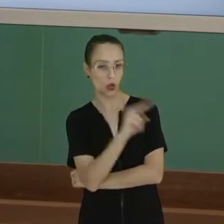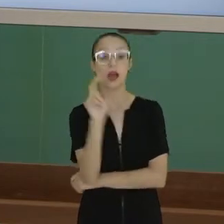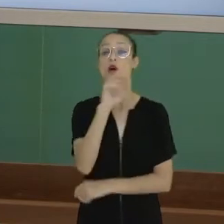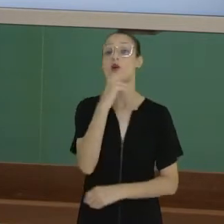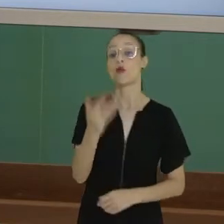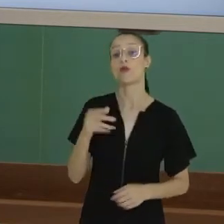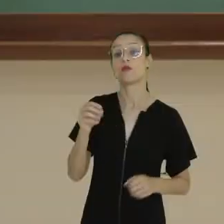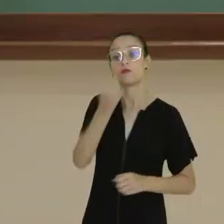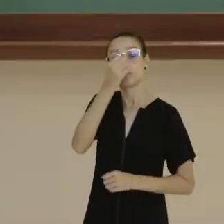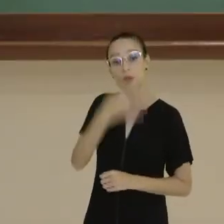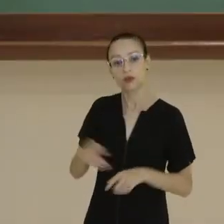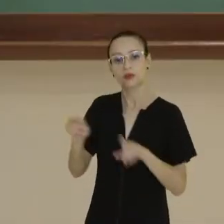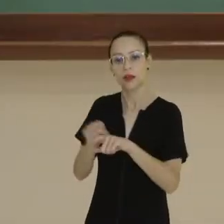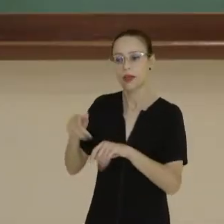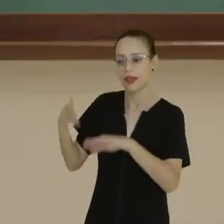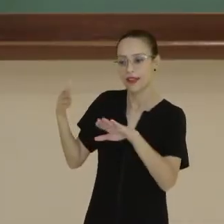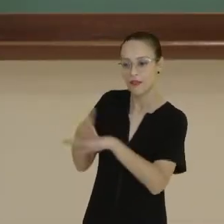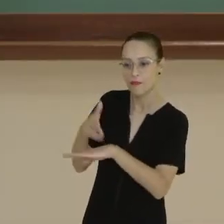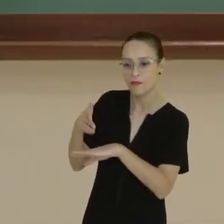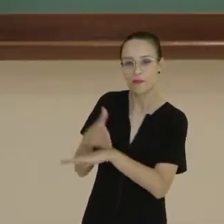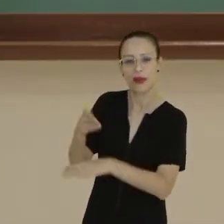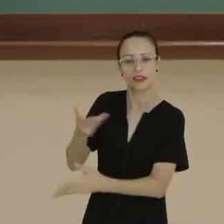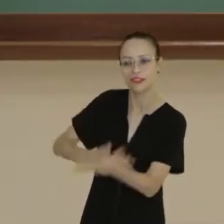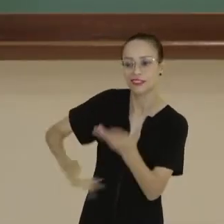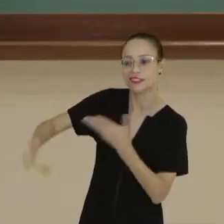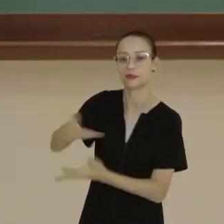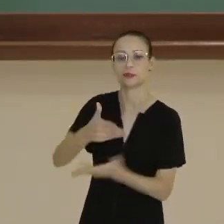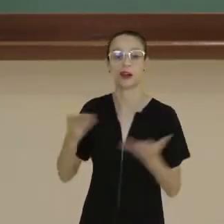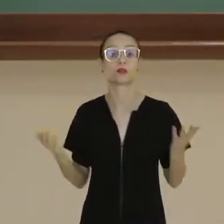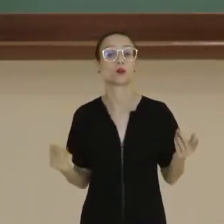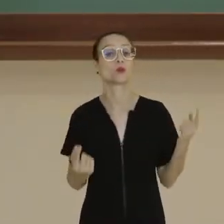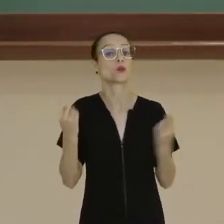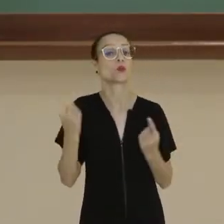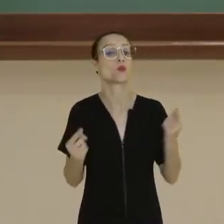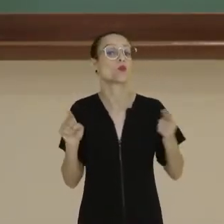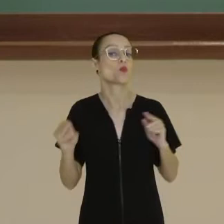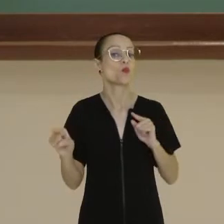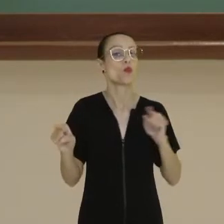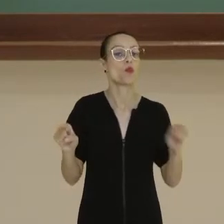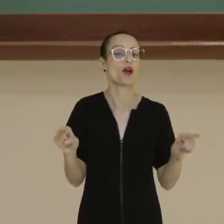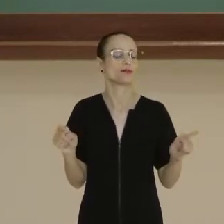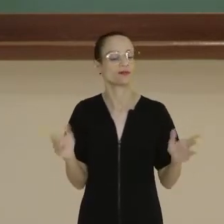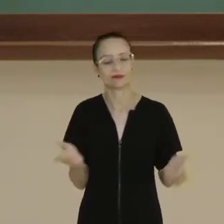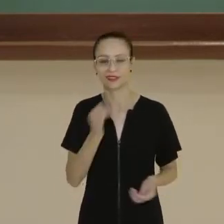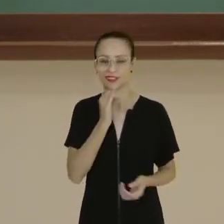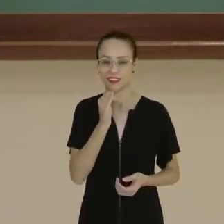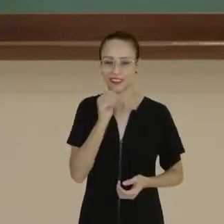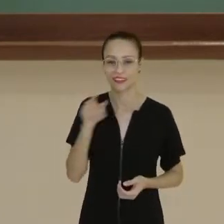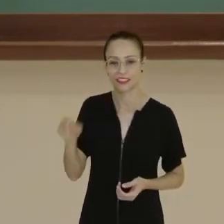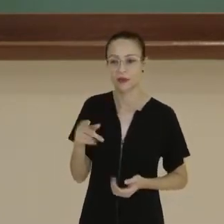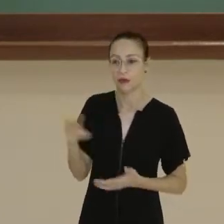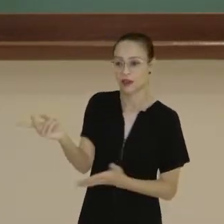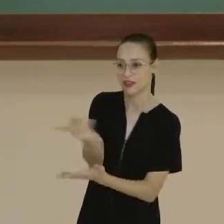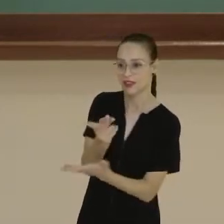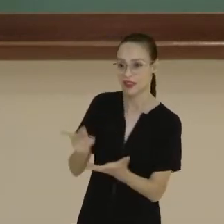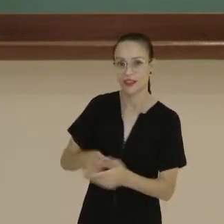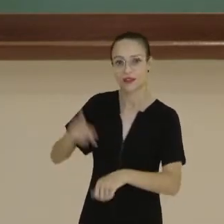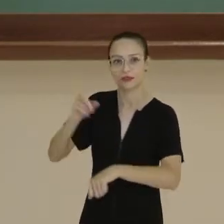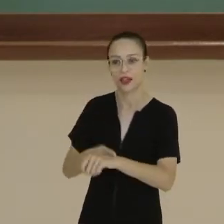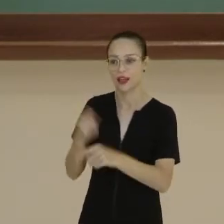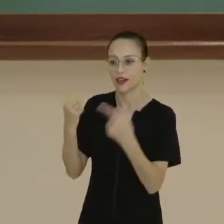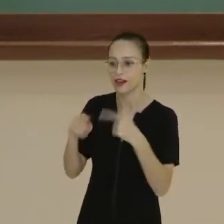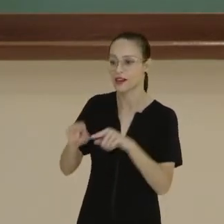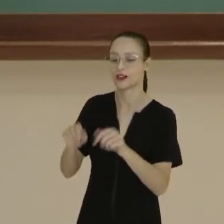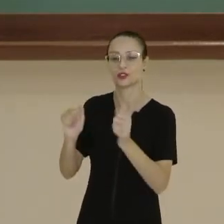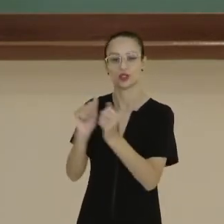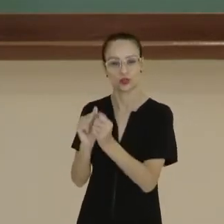né, pintura? Ou você acha mais legal participar da obra, né? Estar ali, como a prof deu o exemplo ali, desenhando junto, colocando a